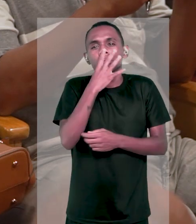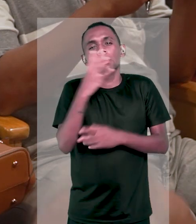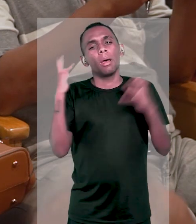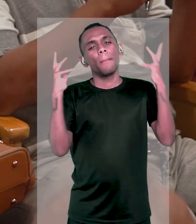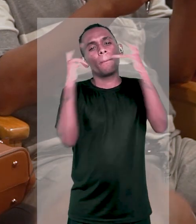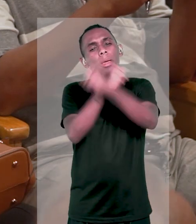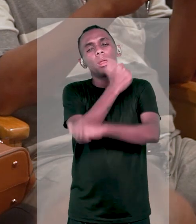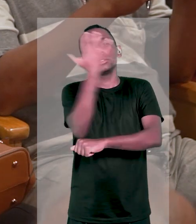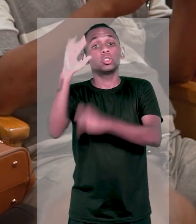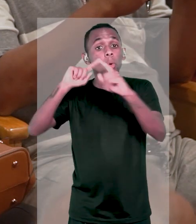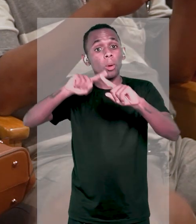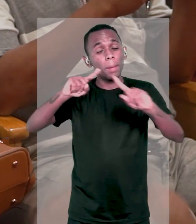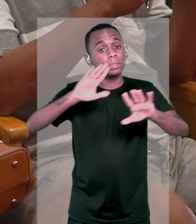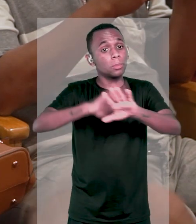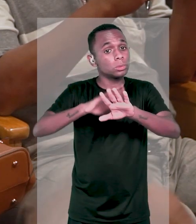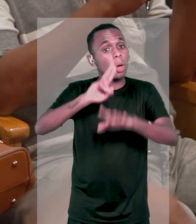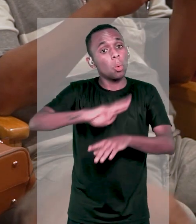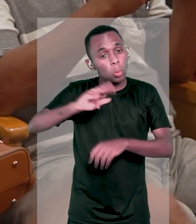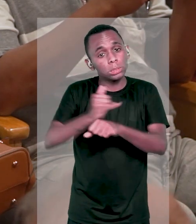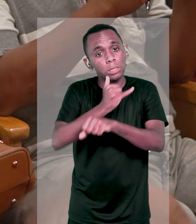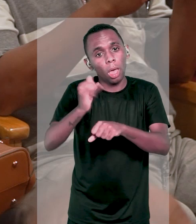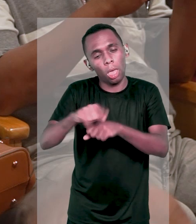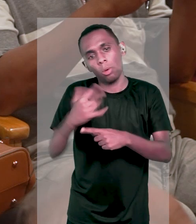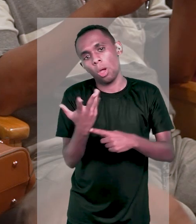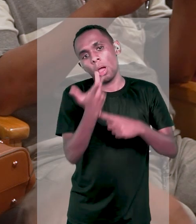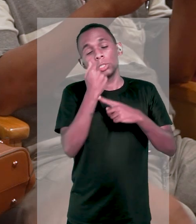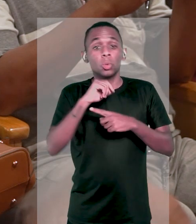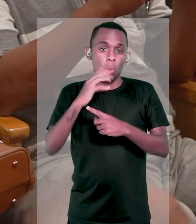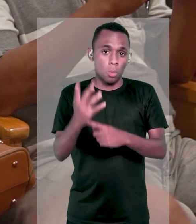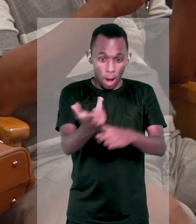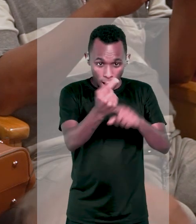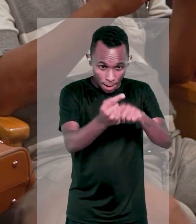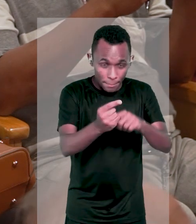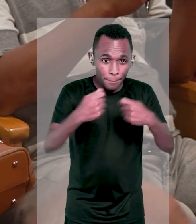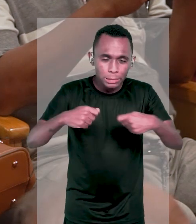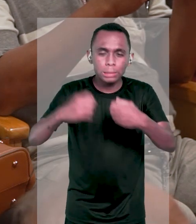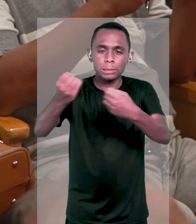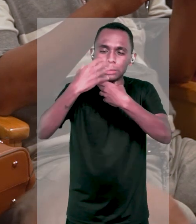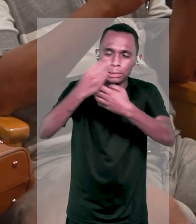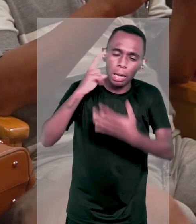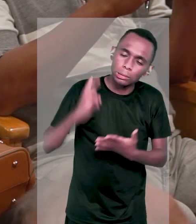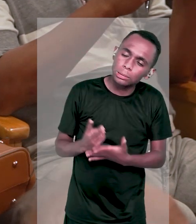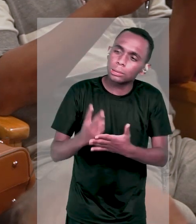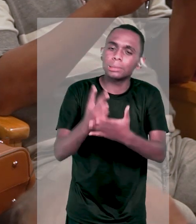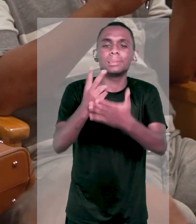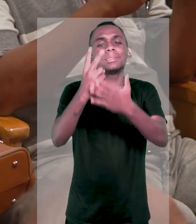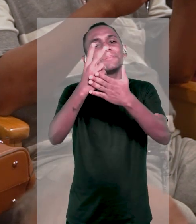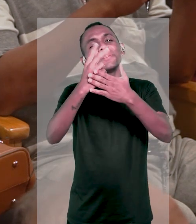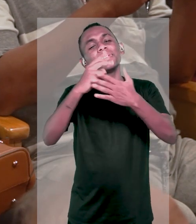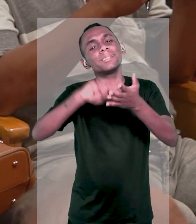espírito afiado pela arte ou seja nós vemos a natureza pela arte um